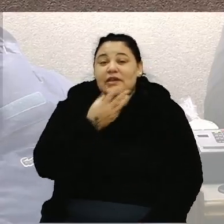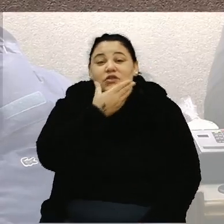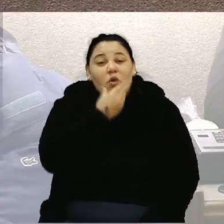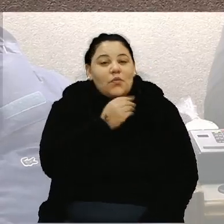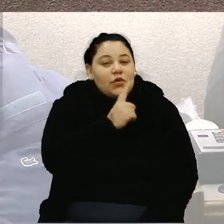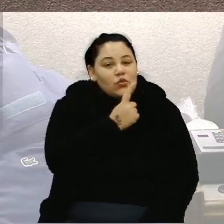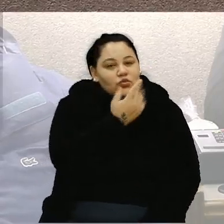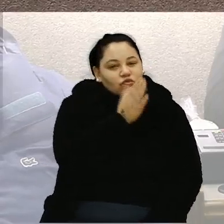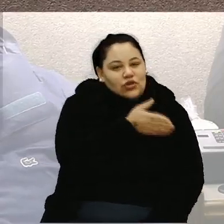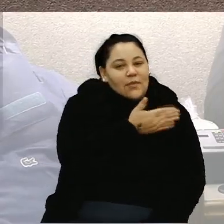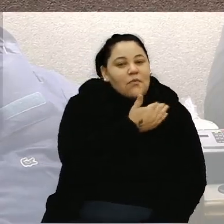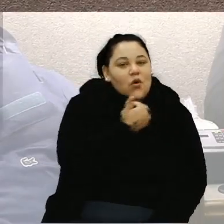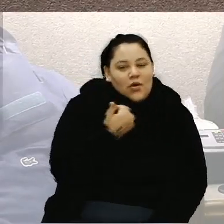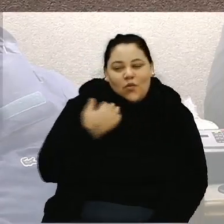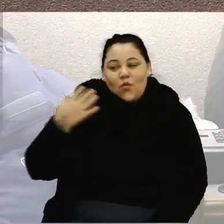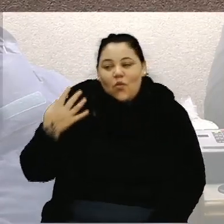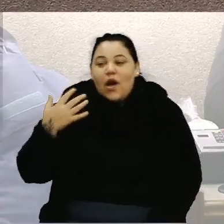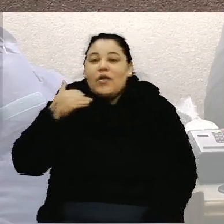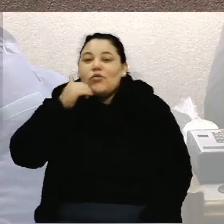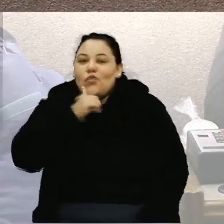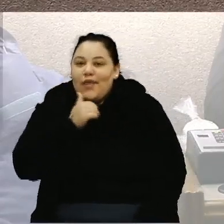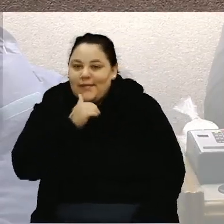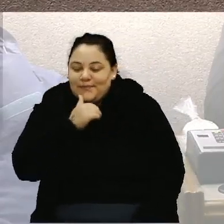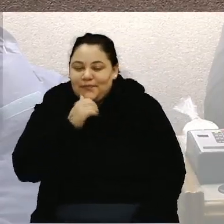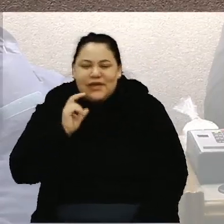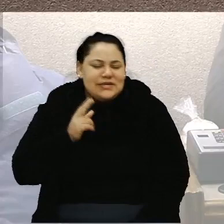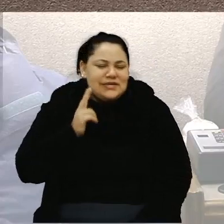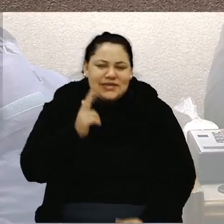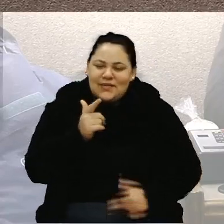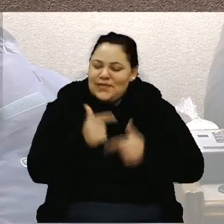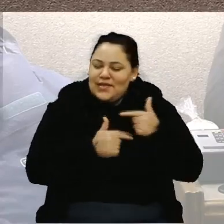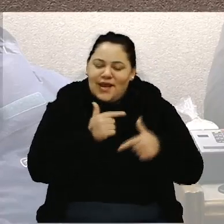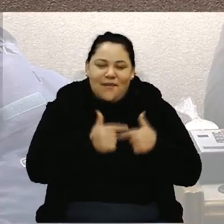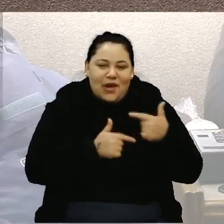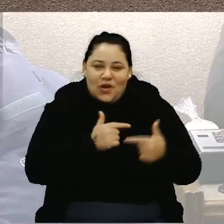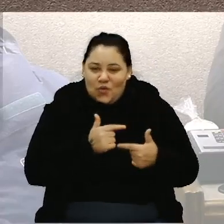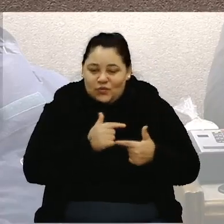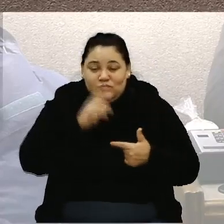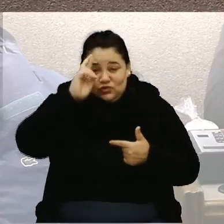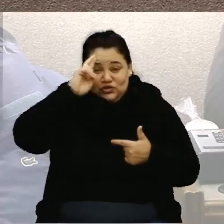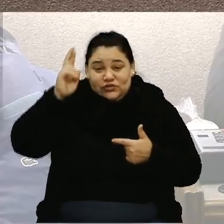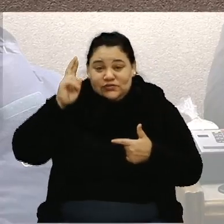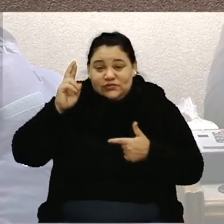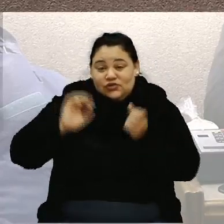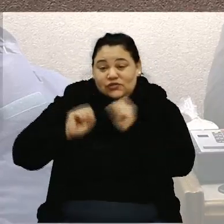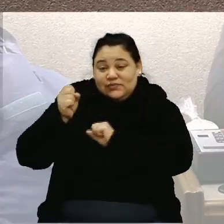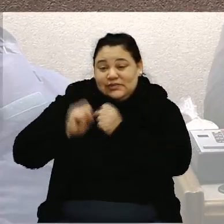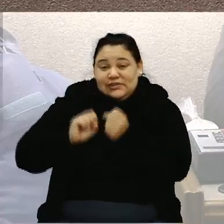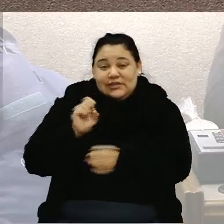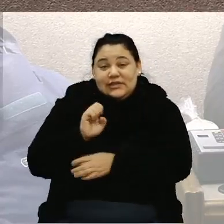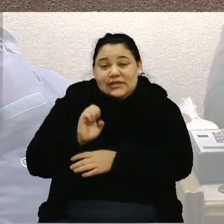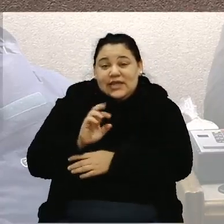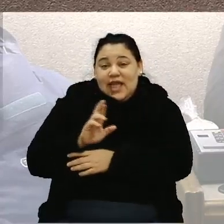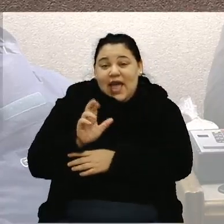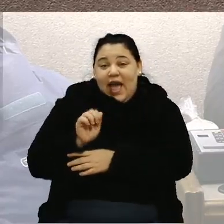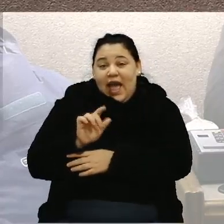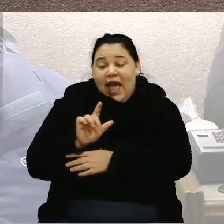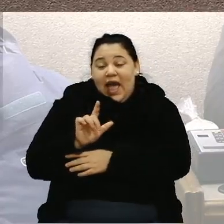4 mulheres. Sempre trabalhando como dono e sócio de serrarias e pensando em comprar algo para seu